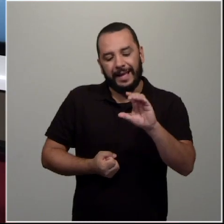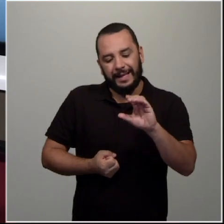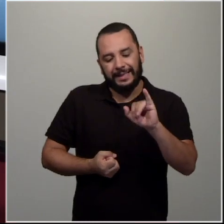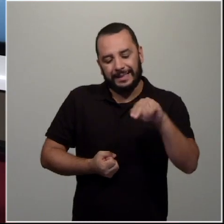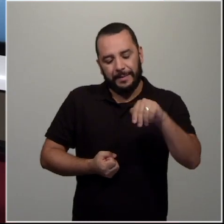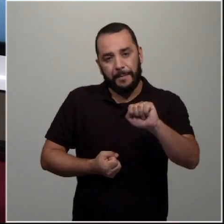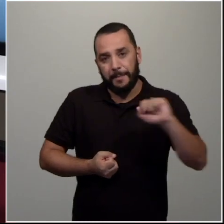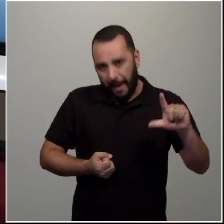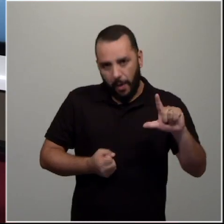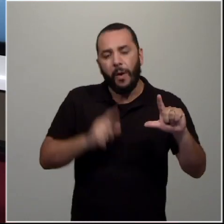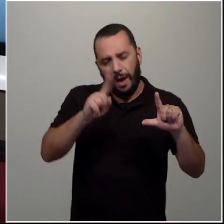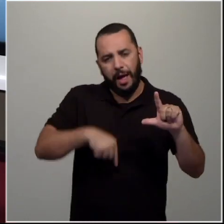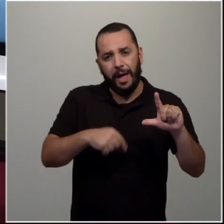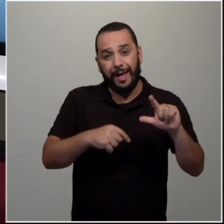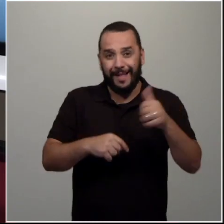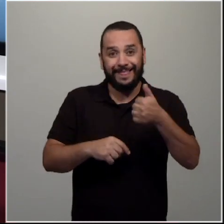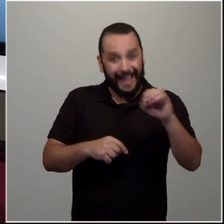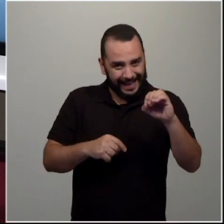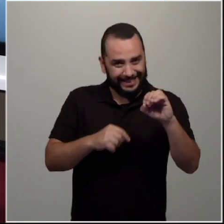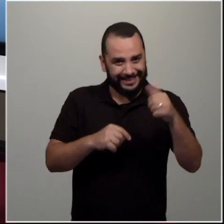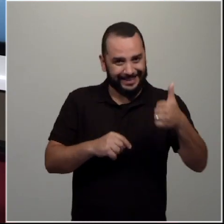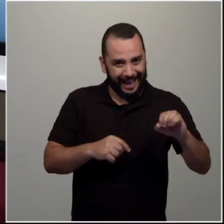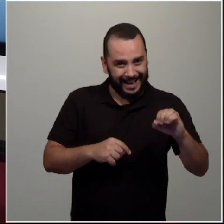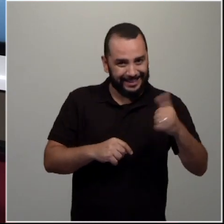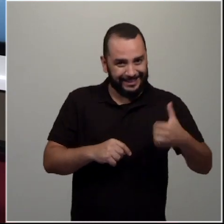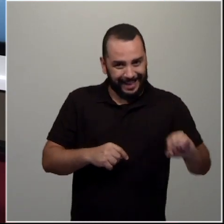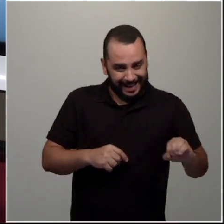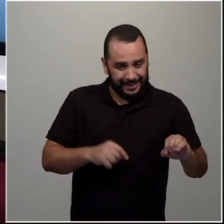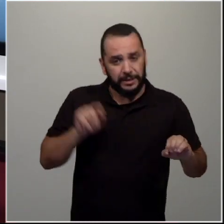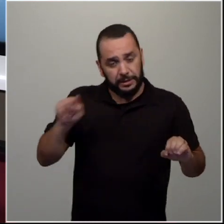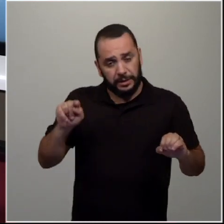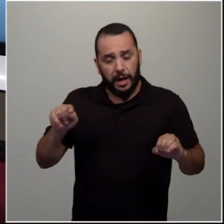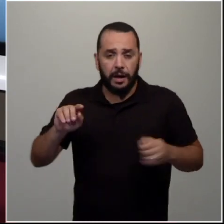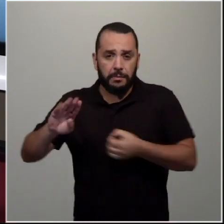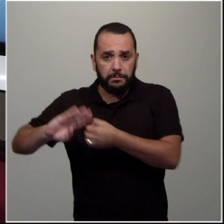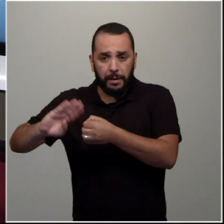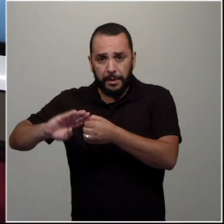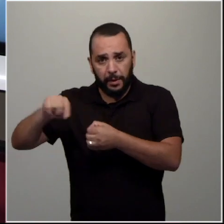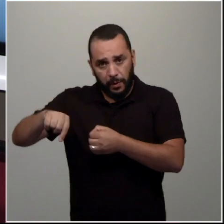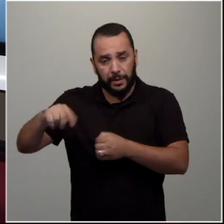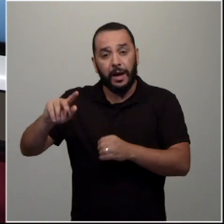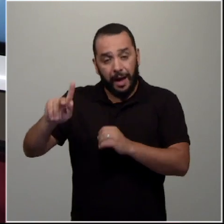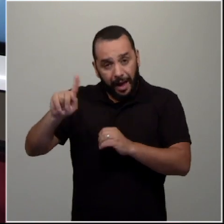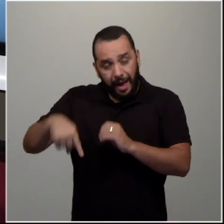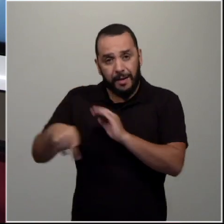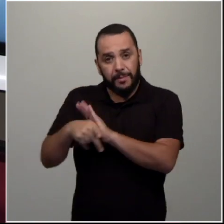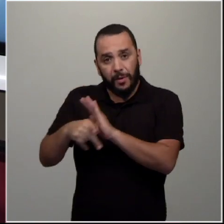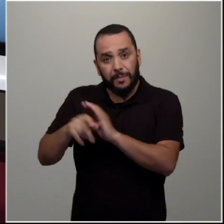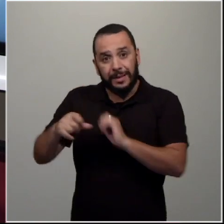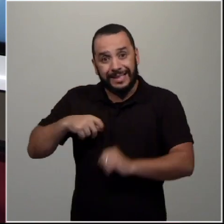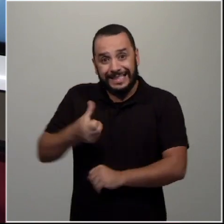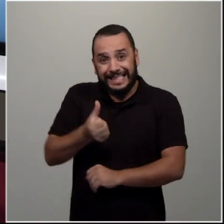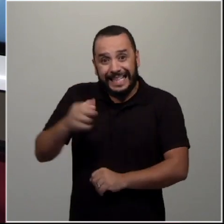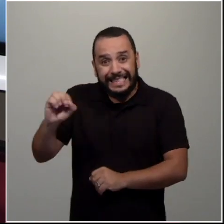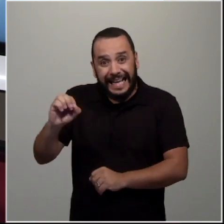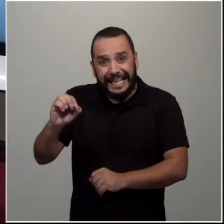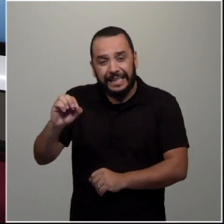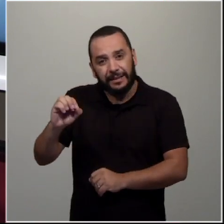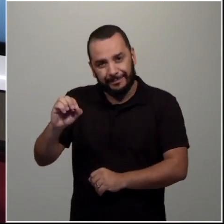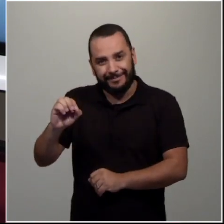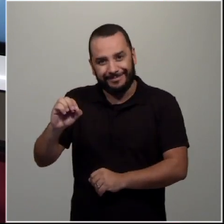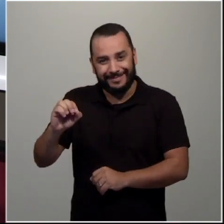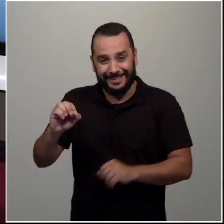um sistema de numeração que tenha base 10 no caso do sistema de numeração albinoni com a base é a 60ª ou seja base e 60 é